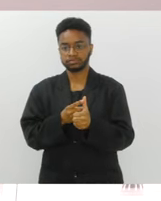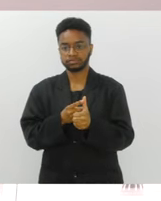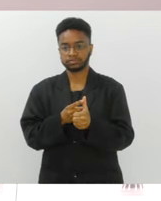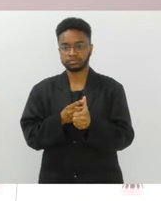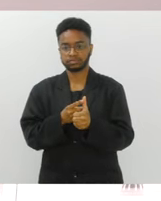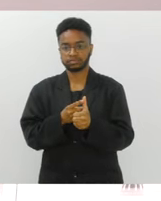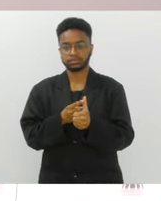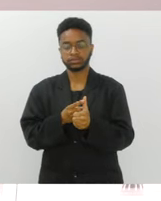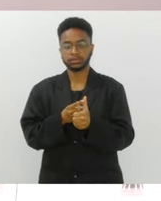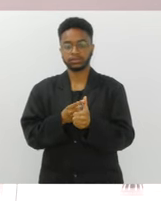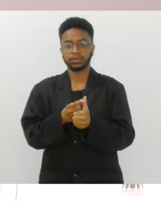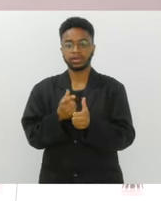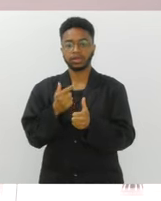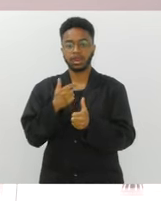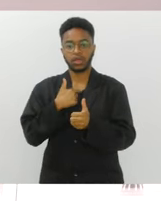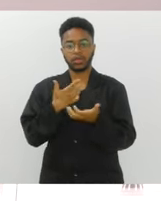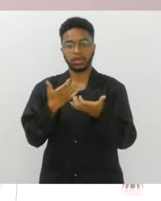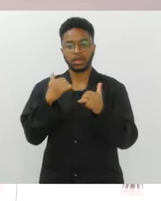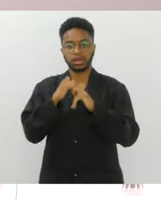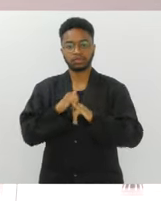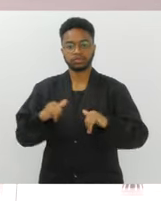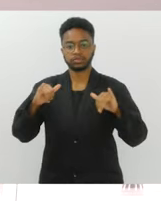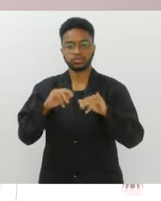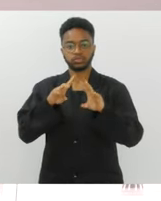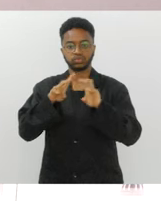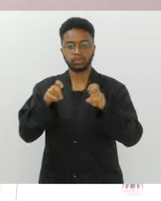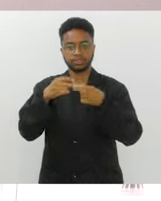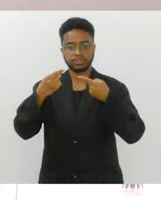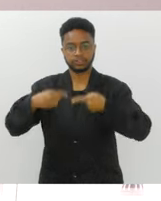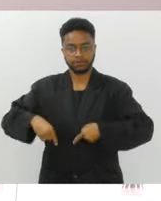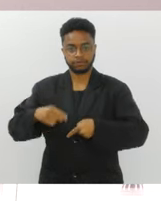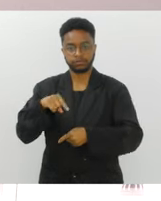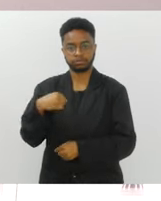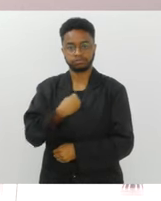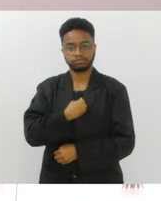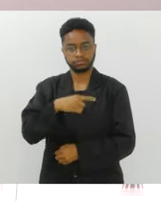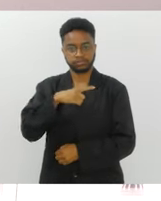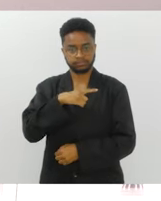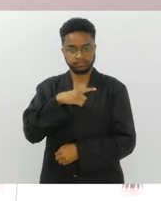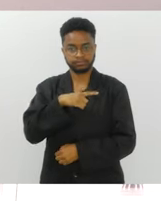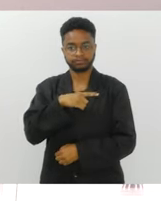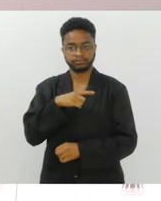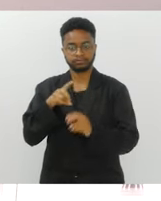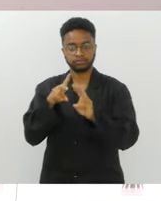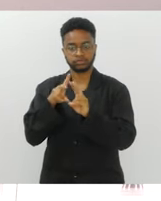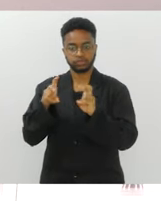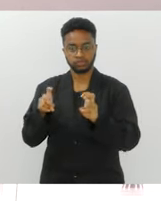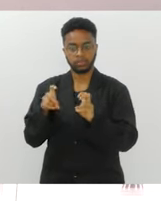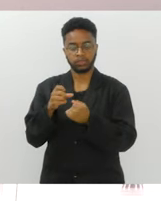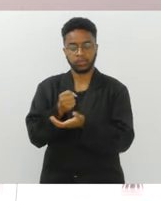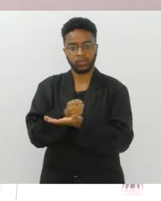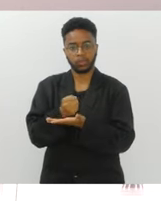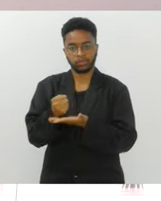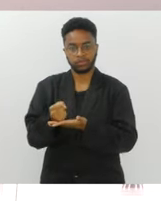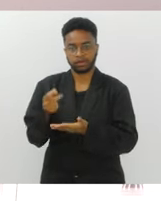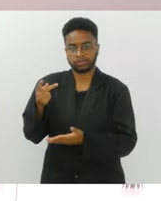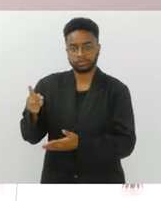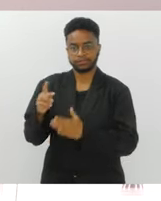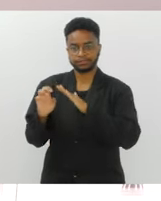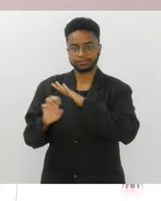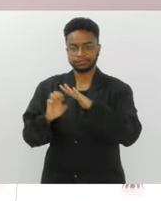dizer do desafio que a agência tem tido em relação à concessão da